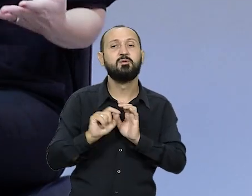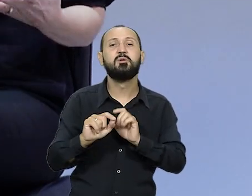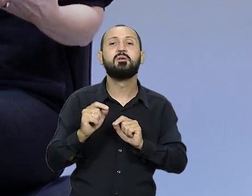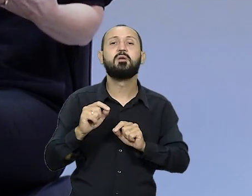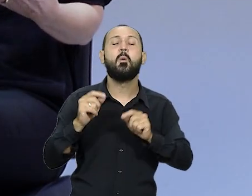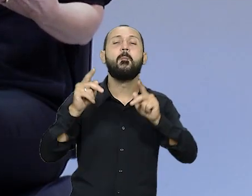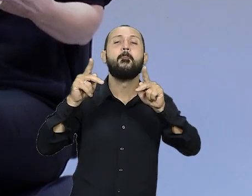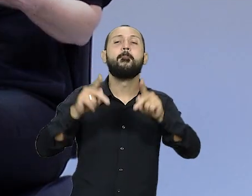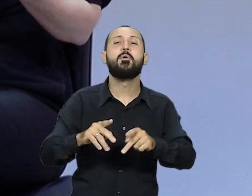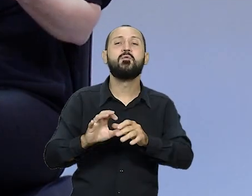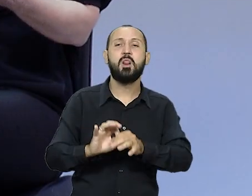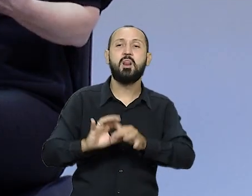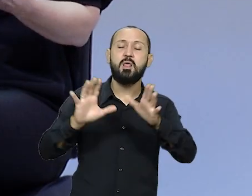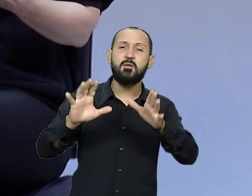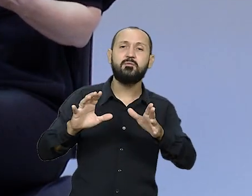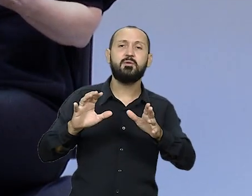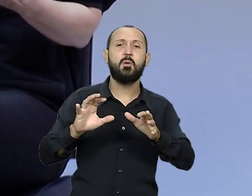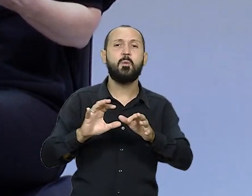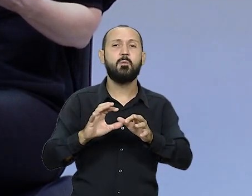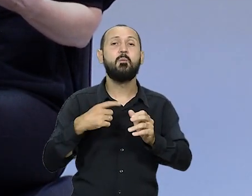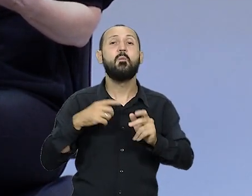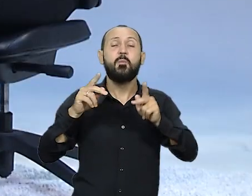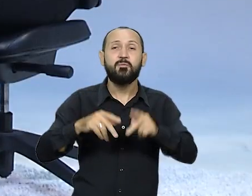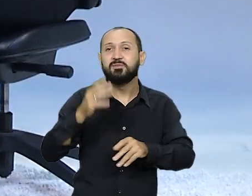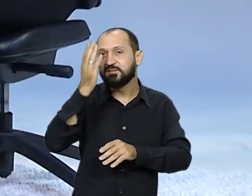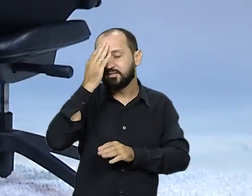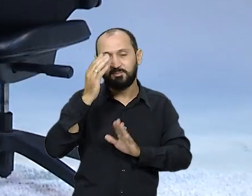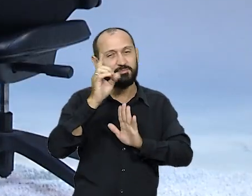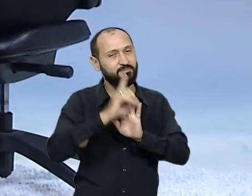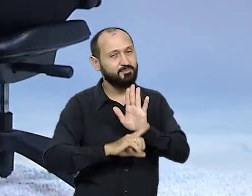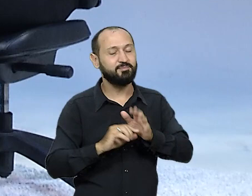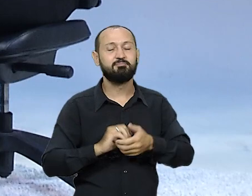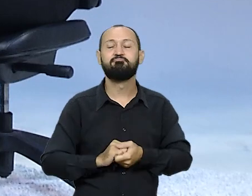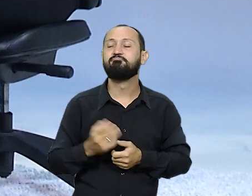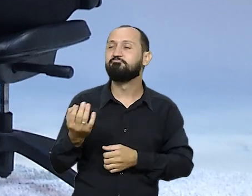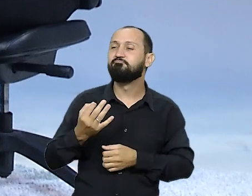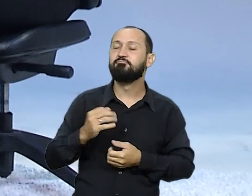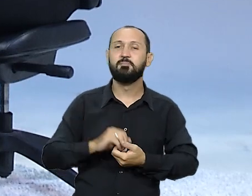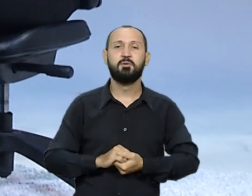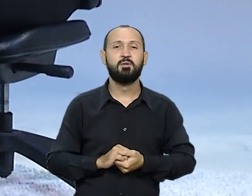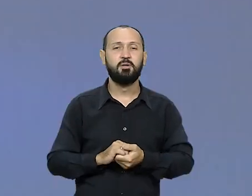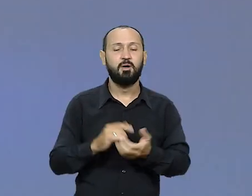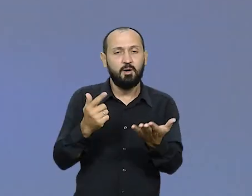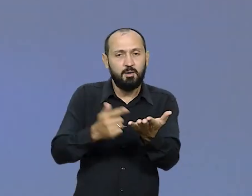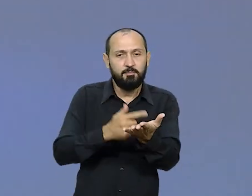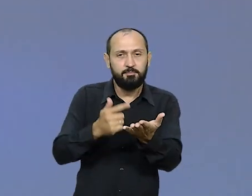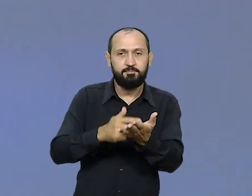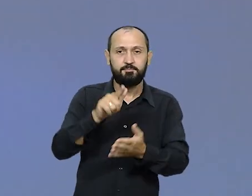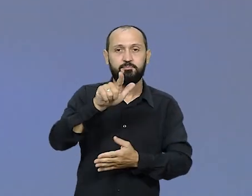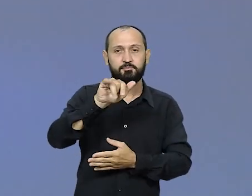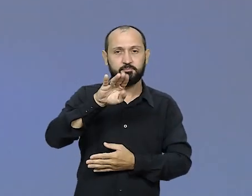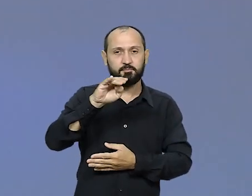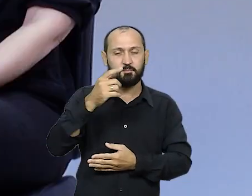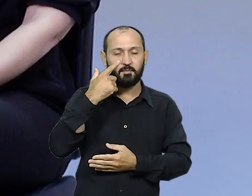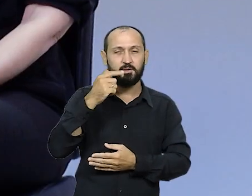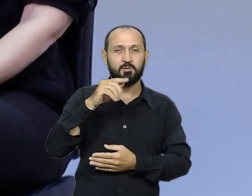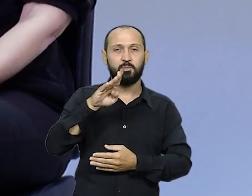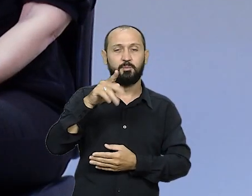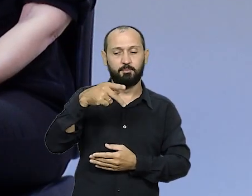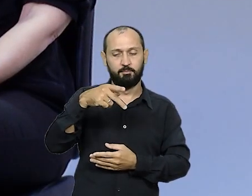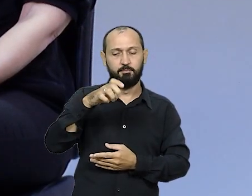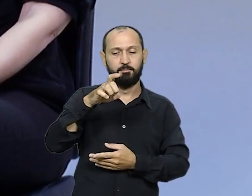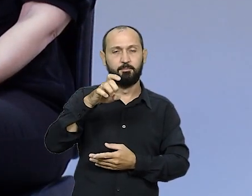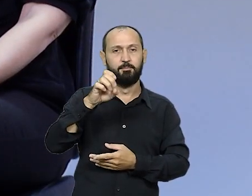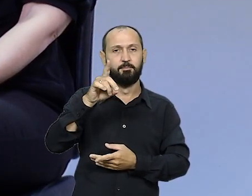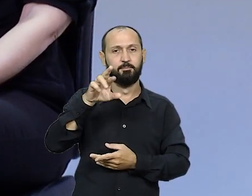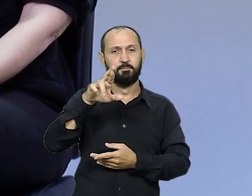povo livre? É um povo que sabe dos seus direitos, né? Perfeito. E esse gibi do Pedrinho, ele foi publicado quando? Ele